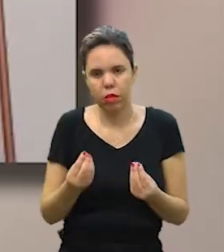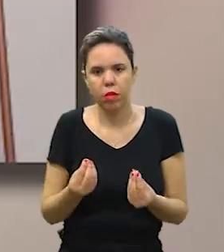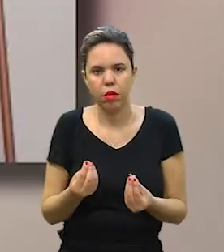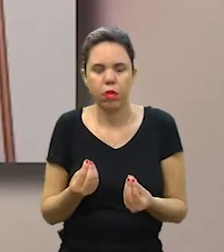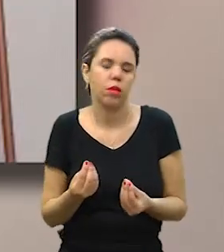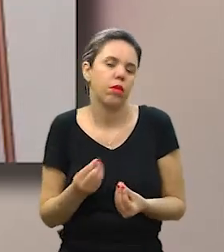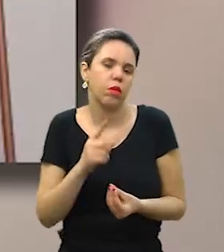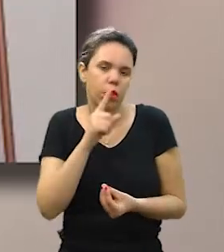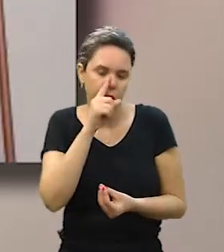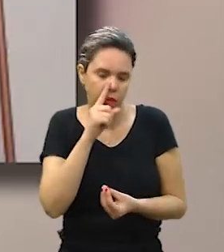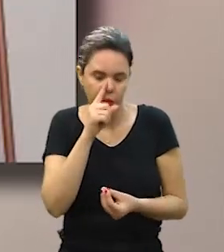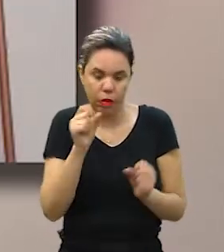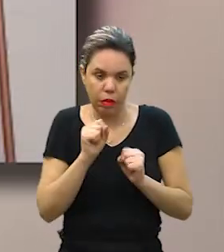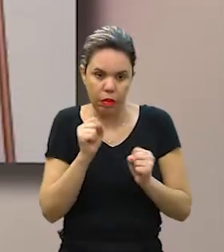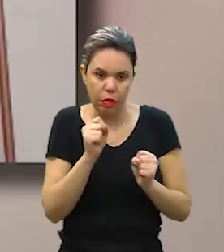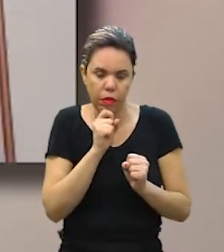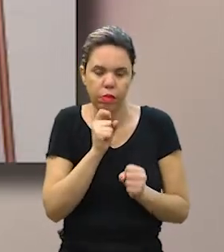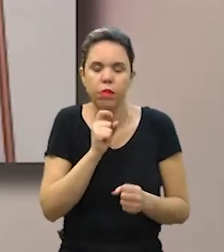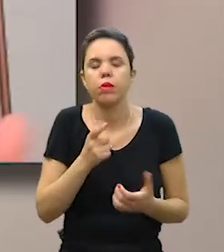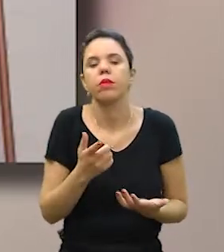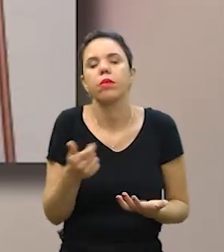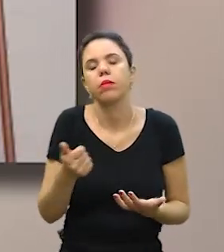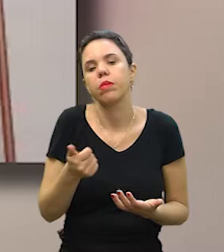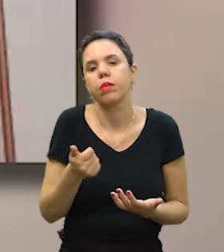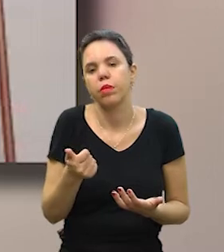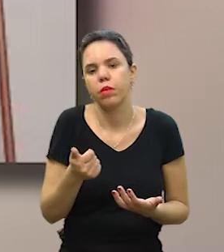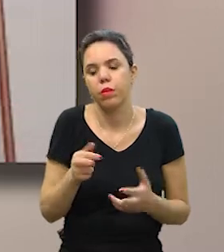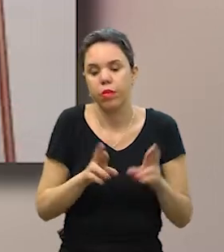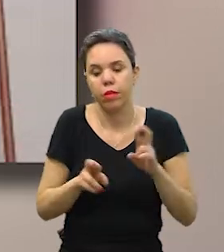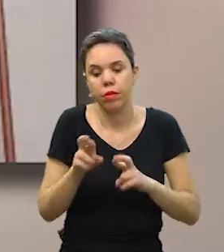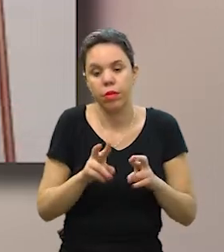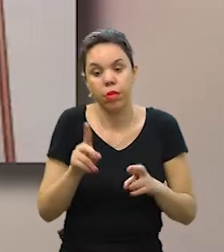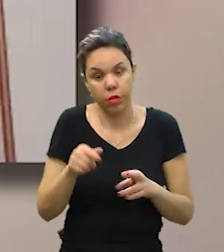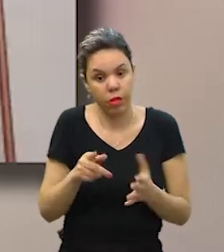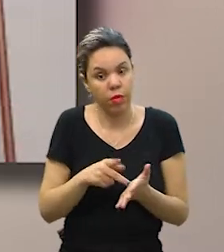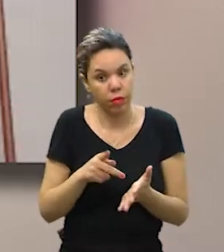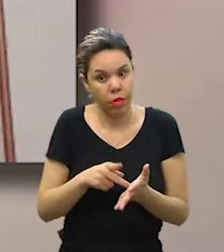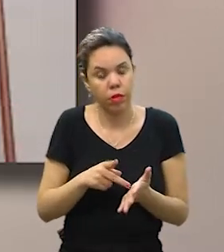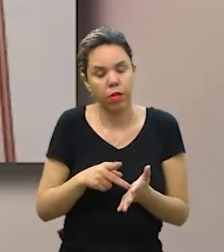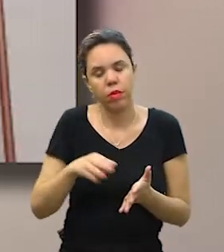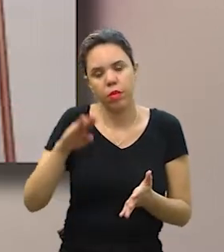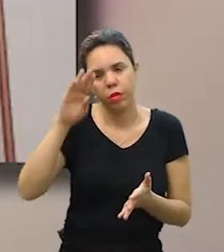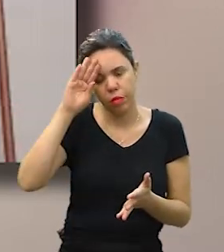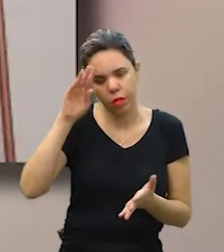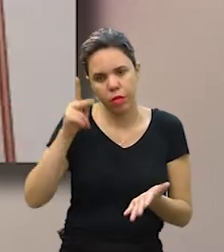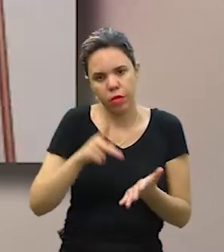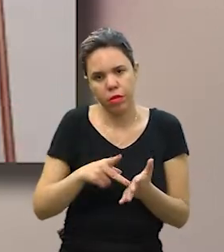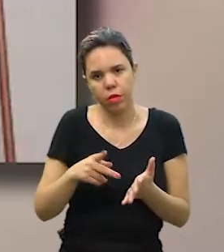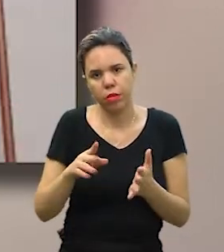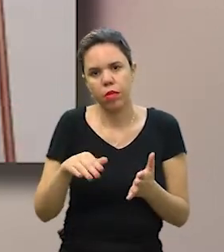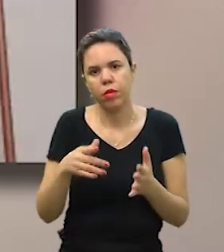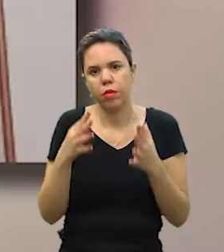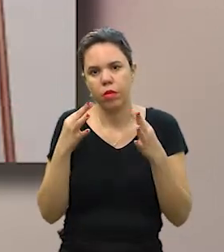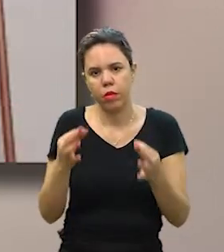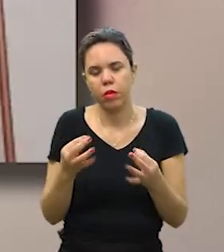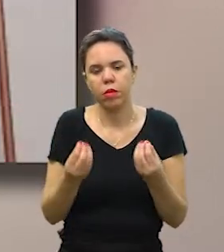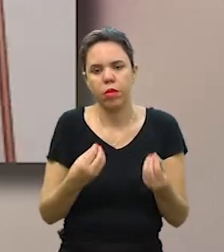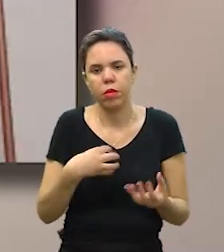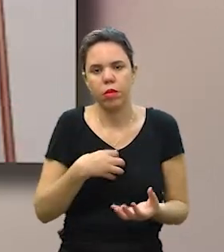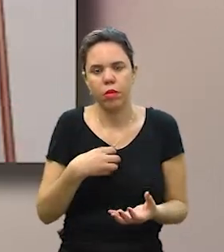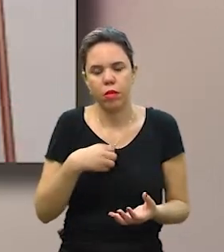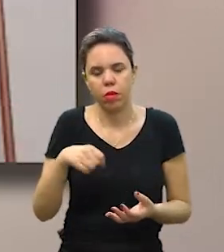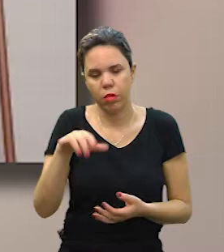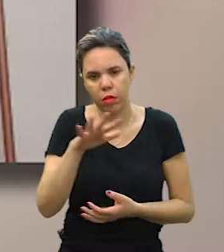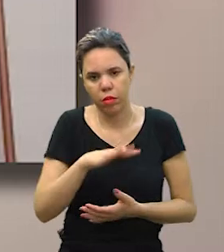demais e fazer uma hipotermia. Então, primeiramente, cheque se é febre de verdade e atente-se a como está o